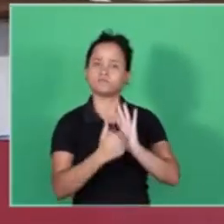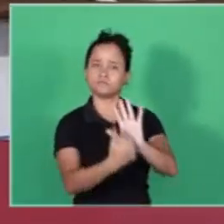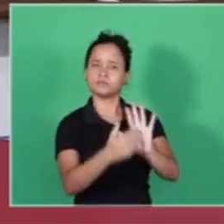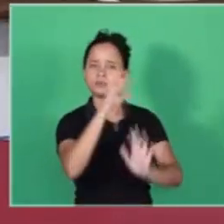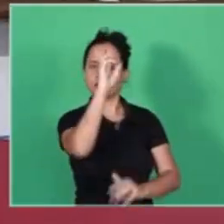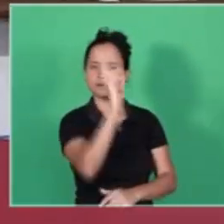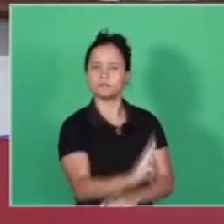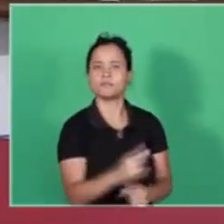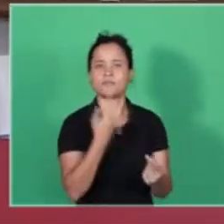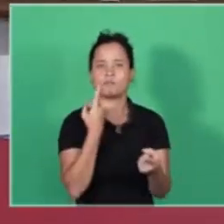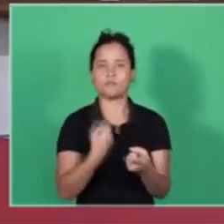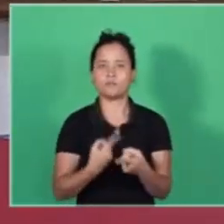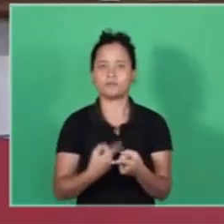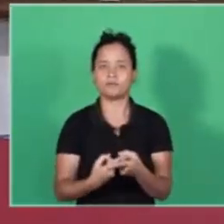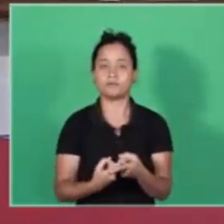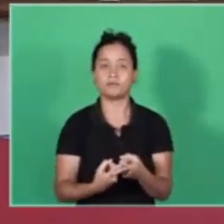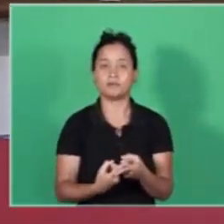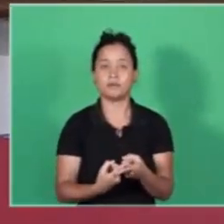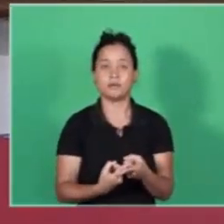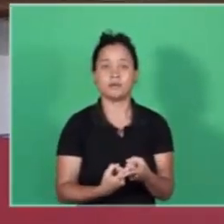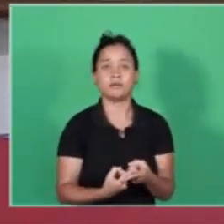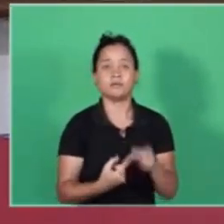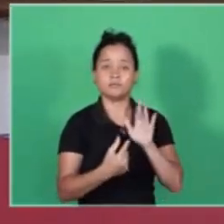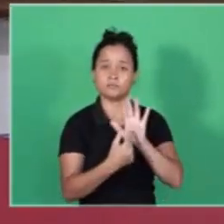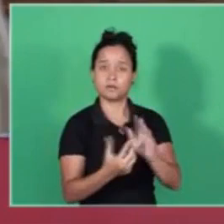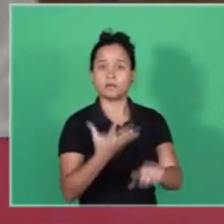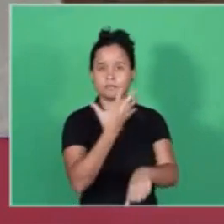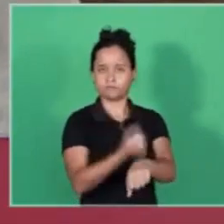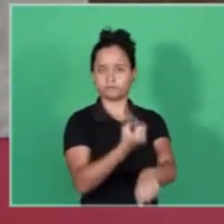falando de matéria.